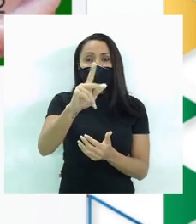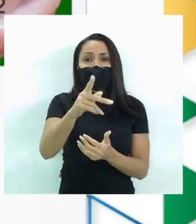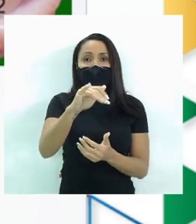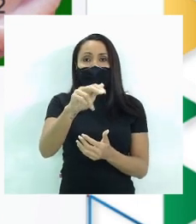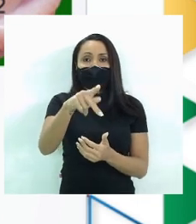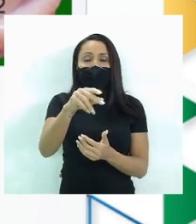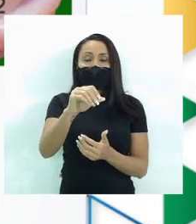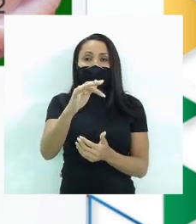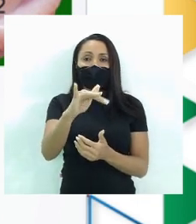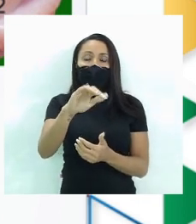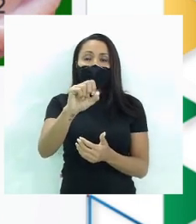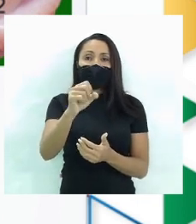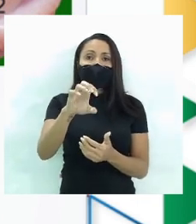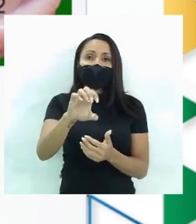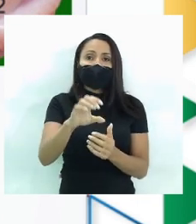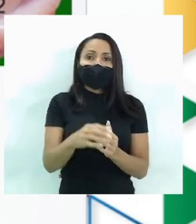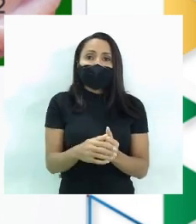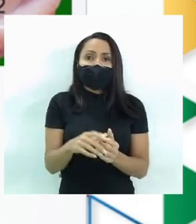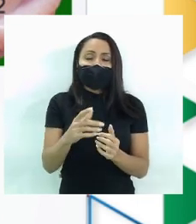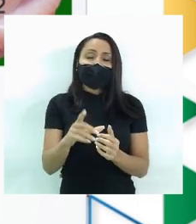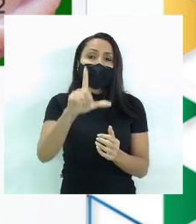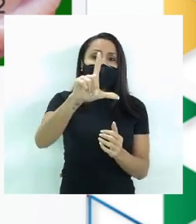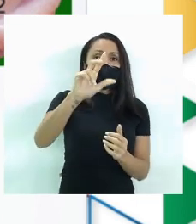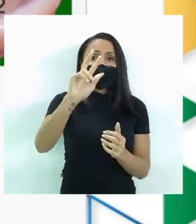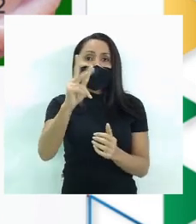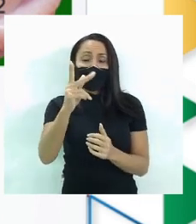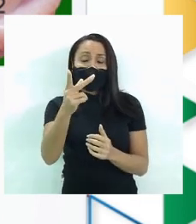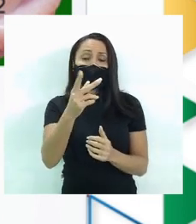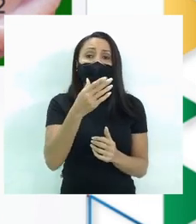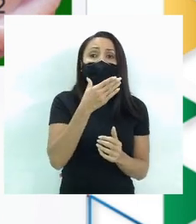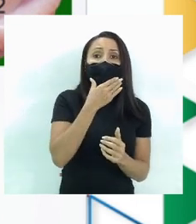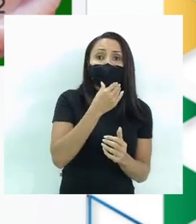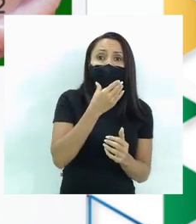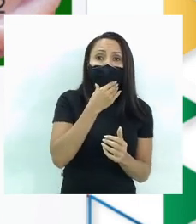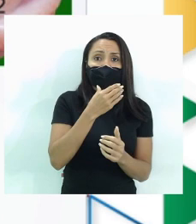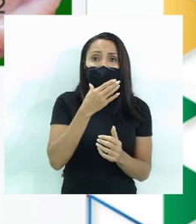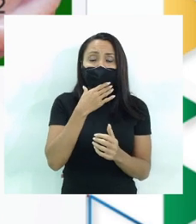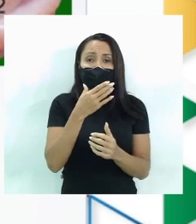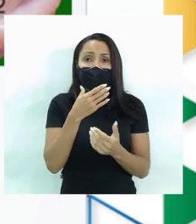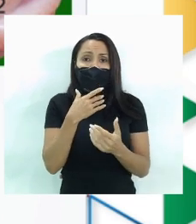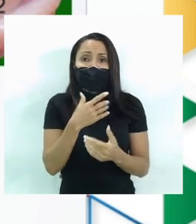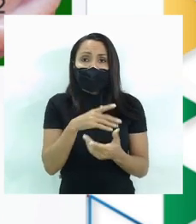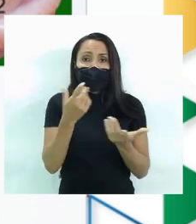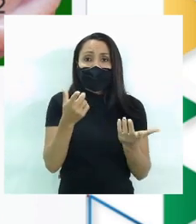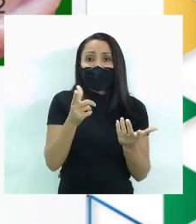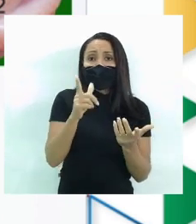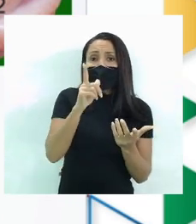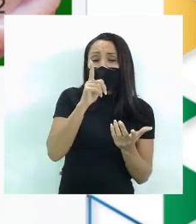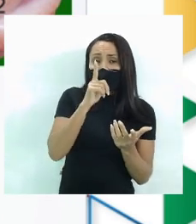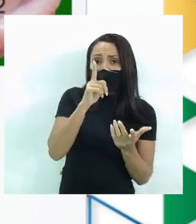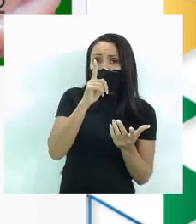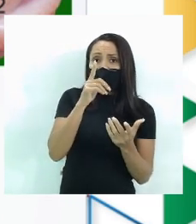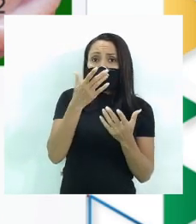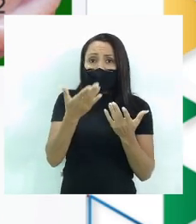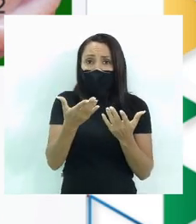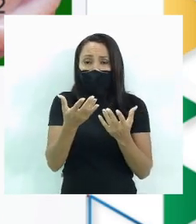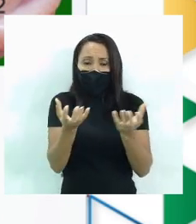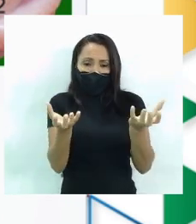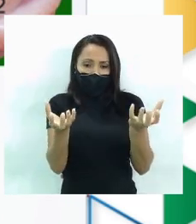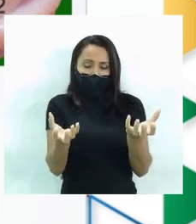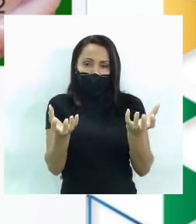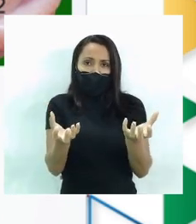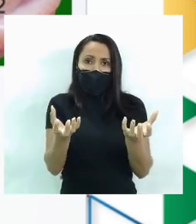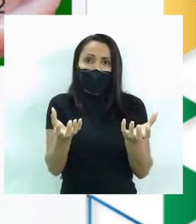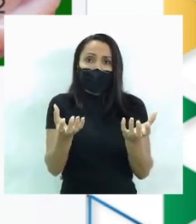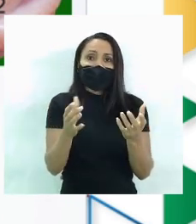o o LH. No homem, induz o testículo a produzir a testosterona. Então, a testosterona é o